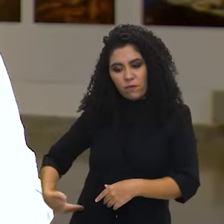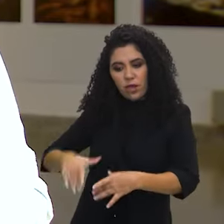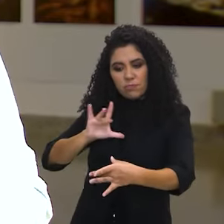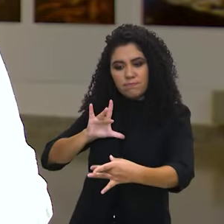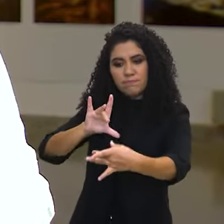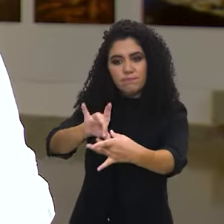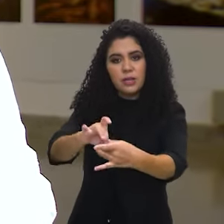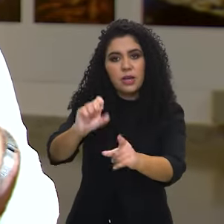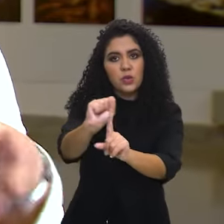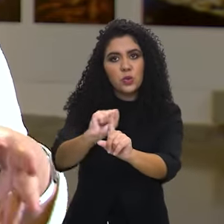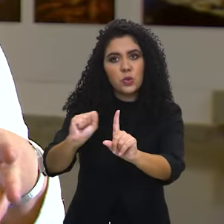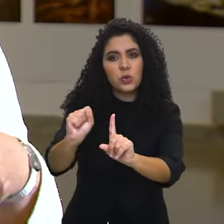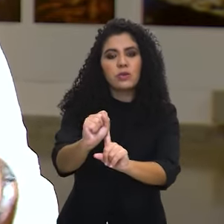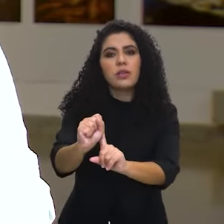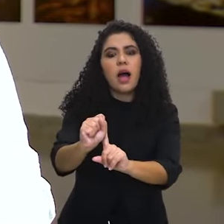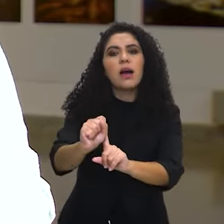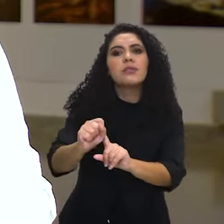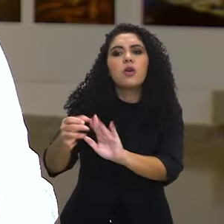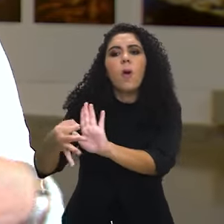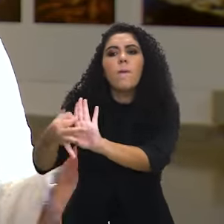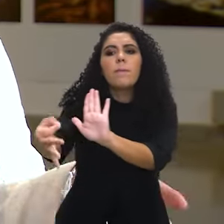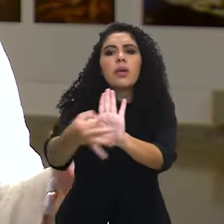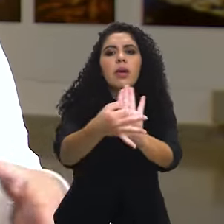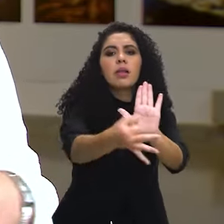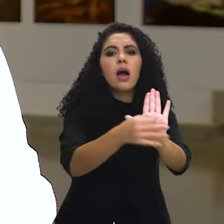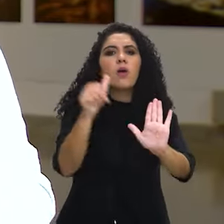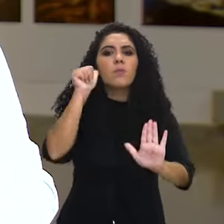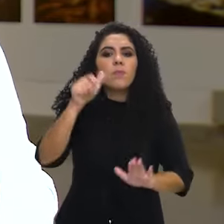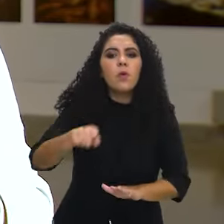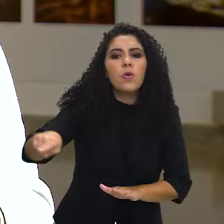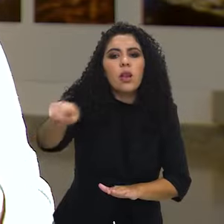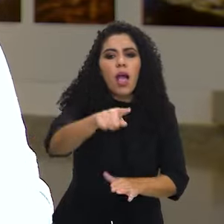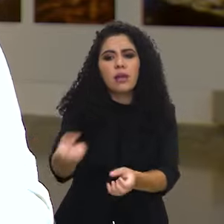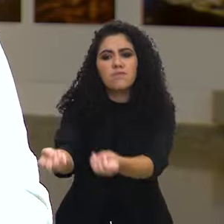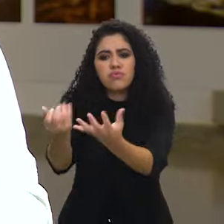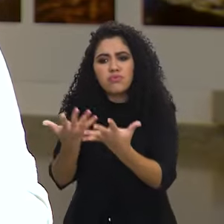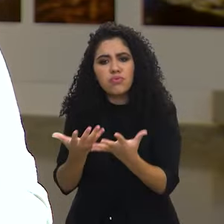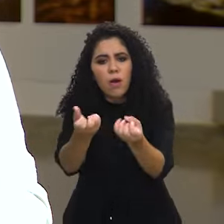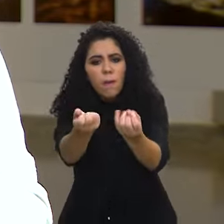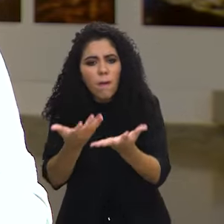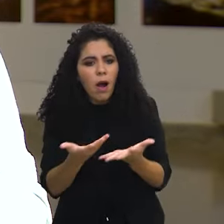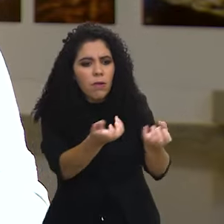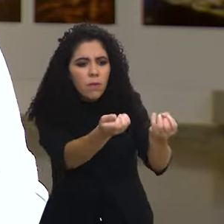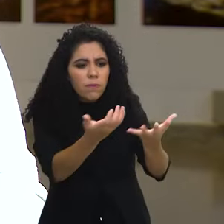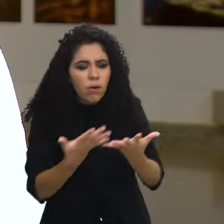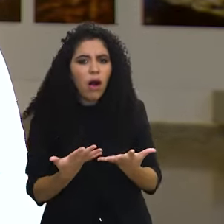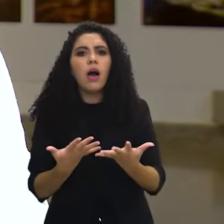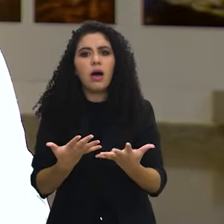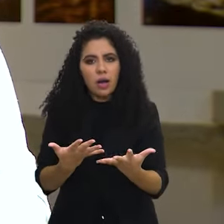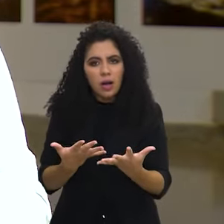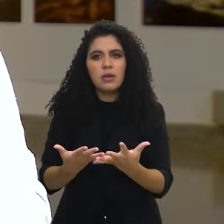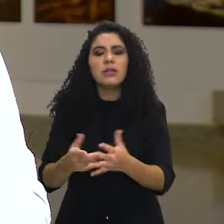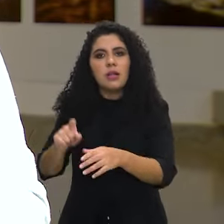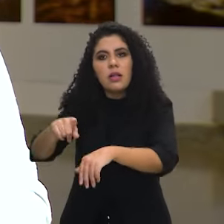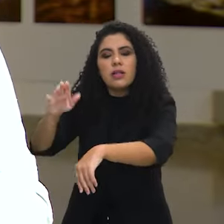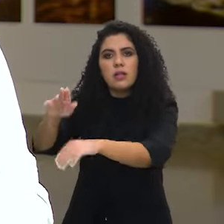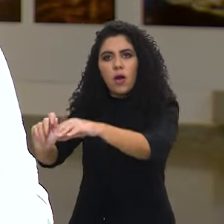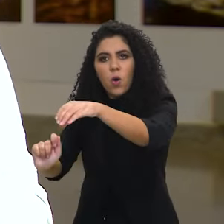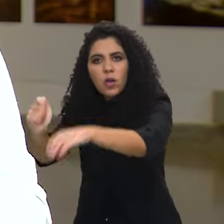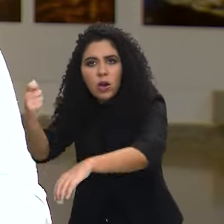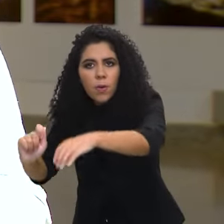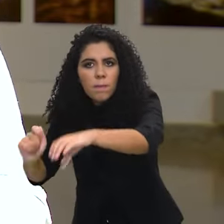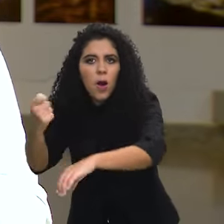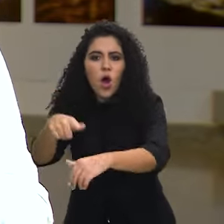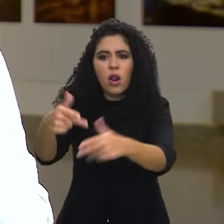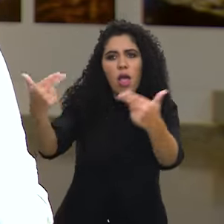governo né eu ouv as mulheres que estão lá na ponta n Então os fóruns é das mulheres quilombola